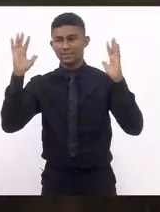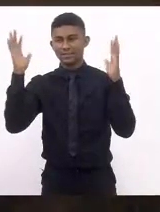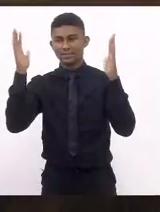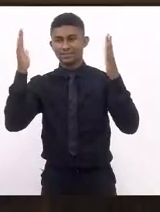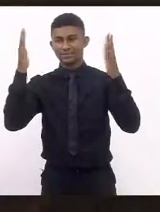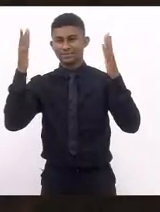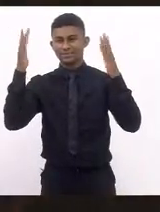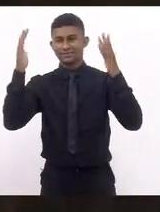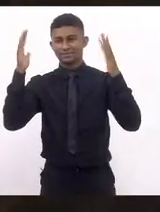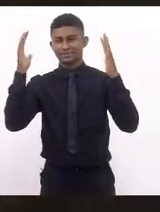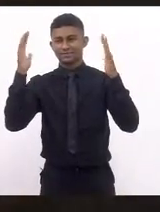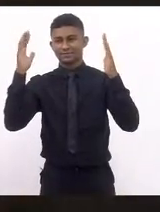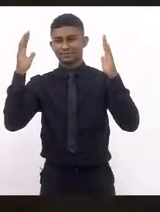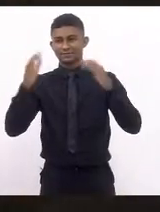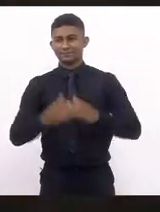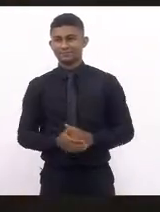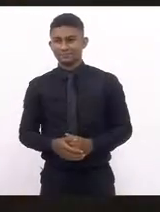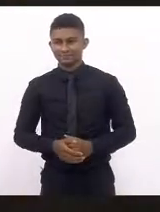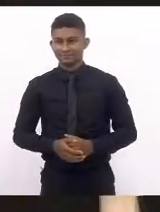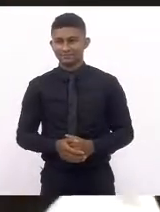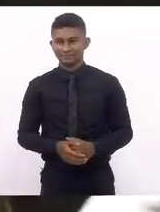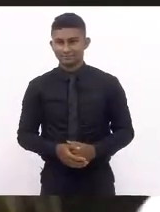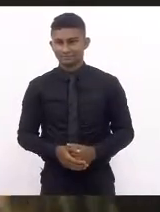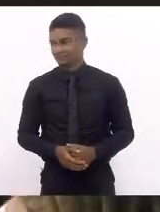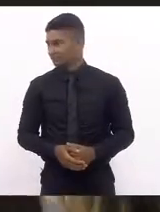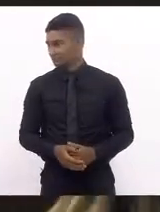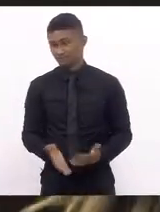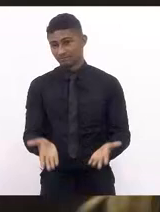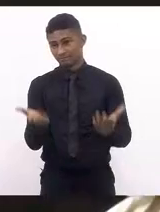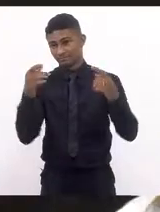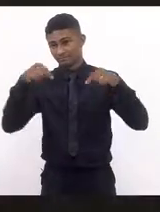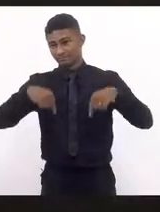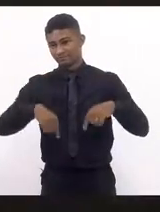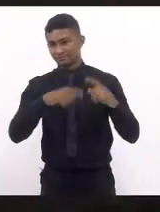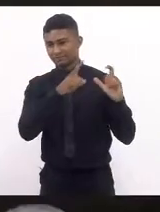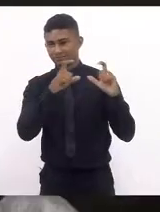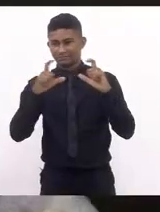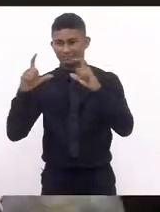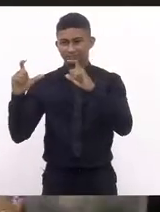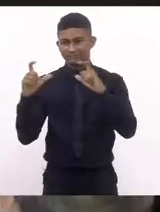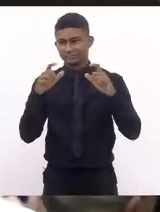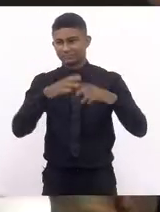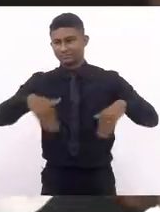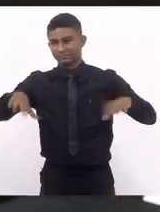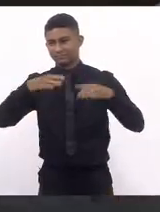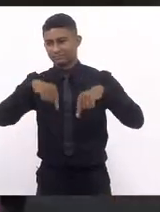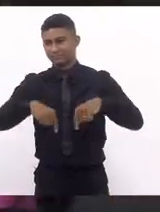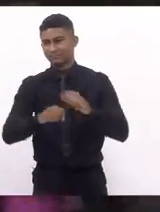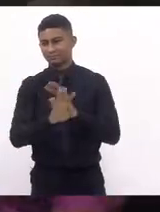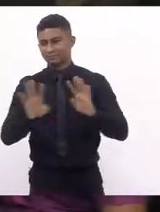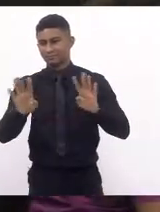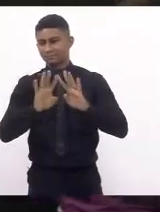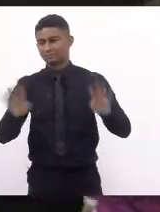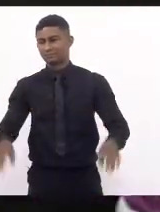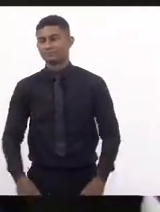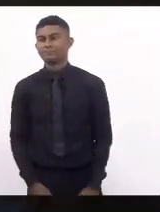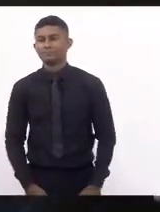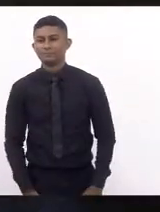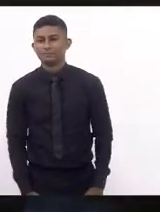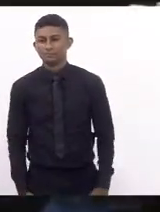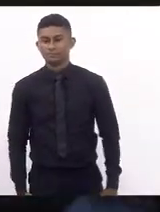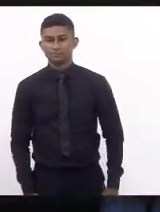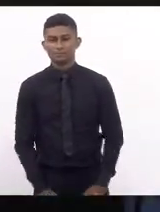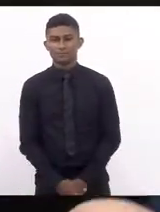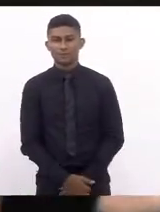e vamos chamar o deputado vai estar em aqui Assessoria aqui embaixo por favor todos os assessores aqui